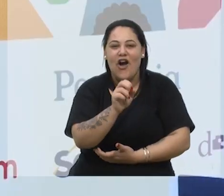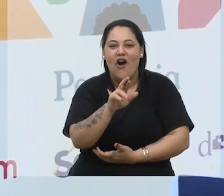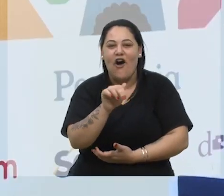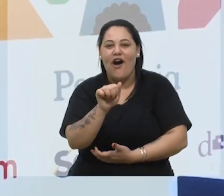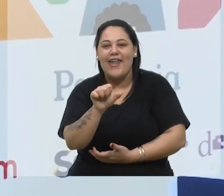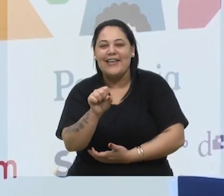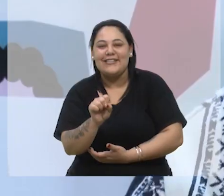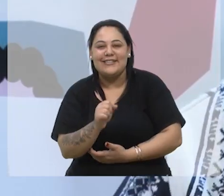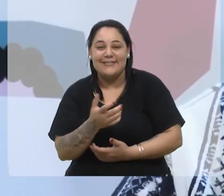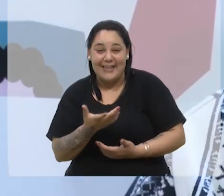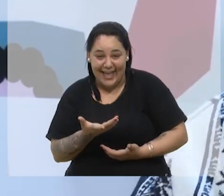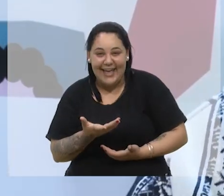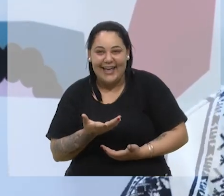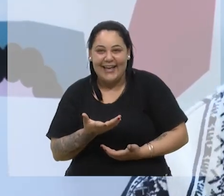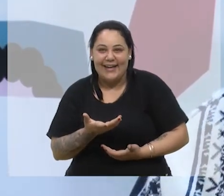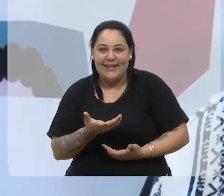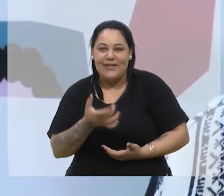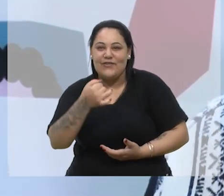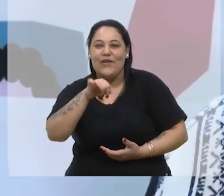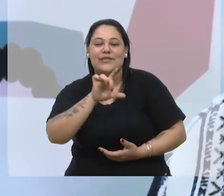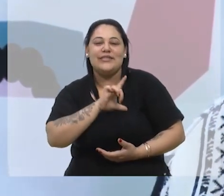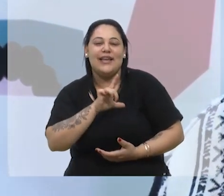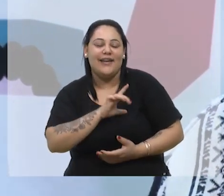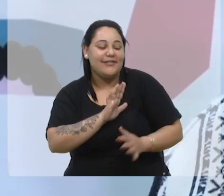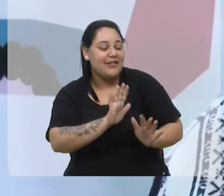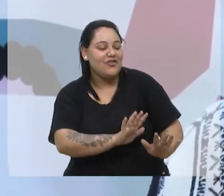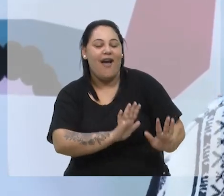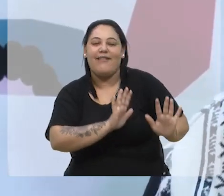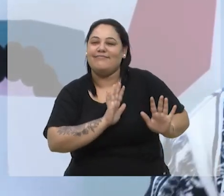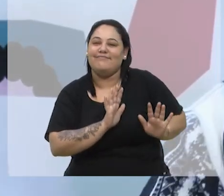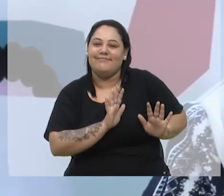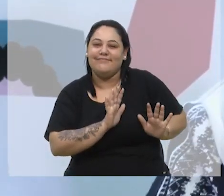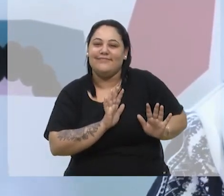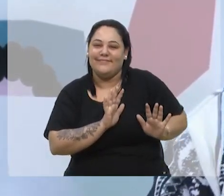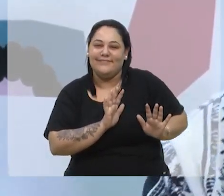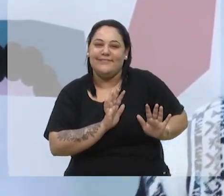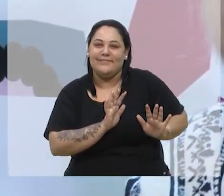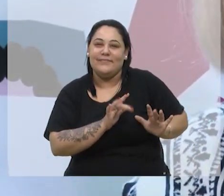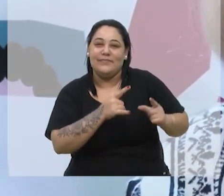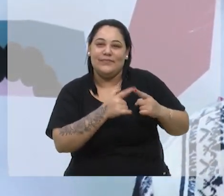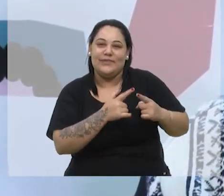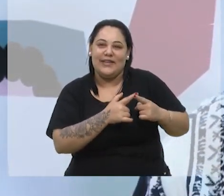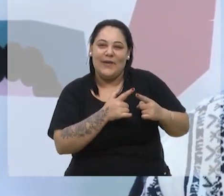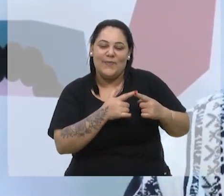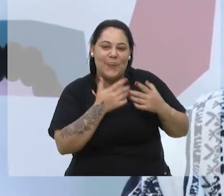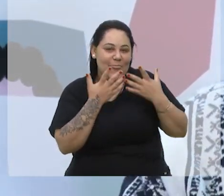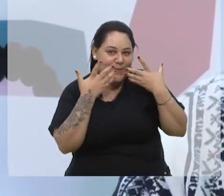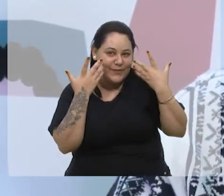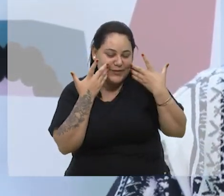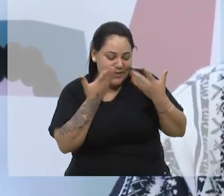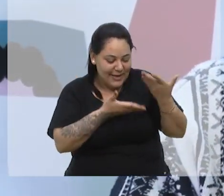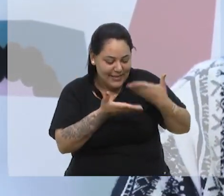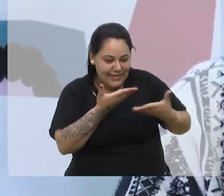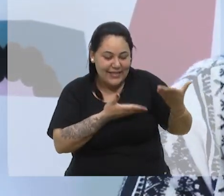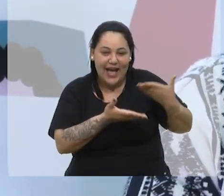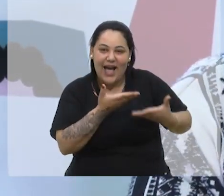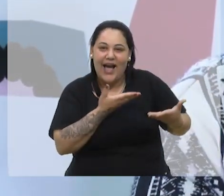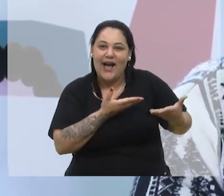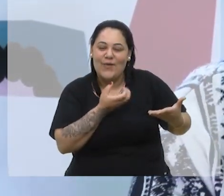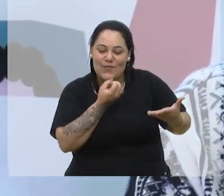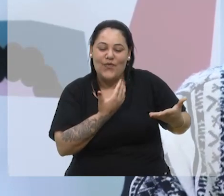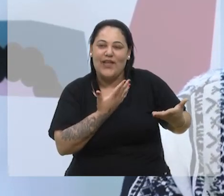Distante. Sim, a Distante, sim. Então, o meu conto se chama Outra Distante. Mas olha... Aí não dá pra contar, Como a né? gente entra